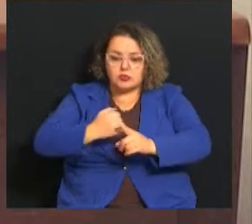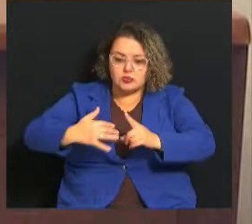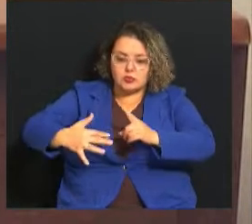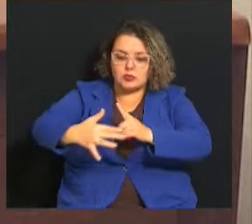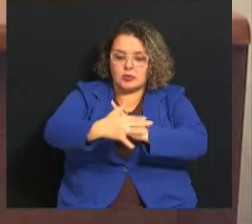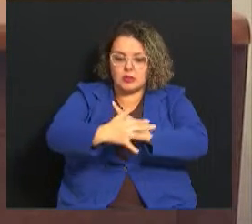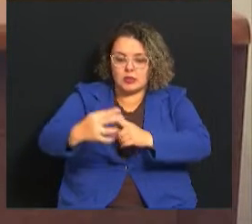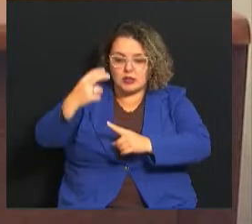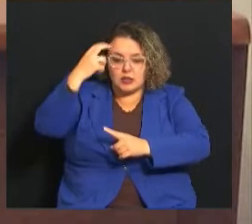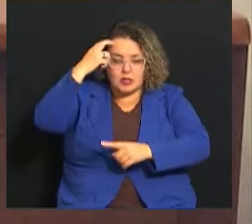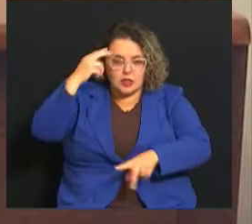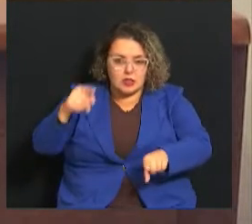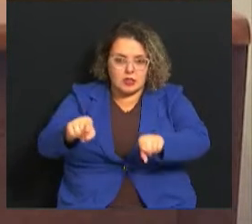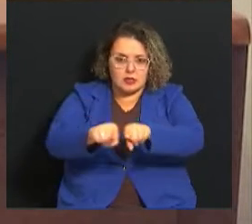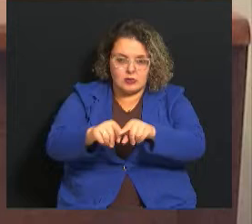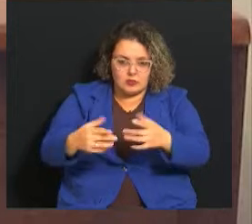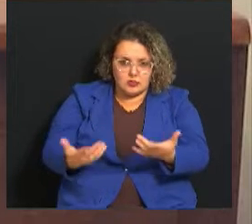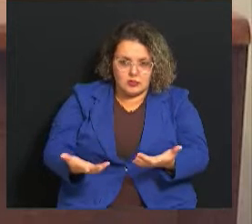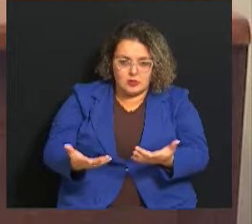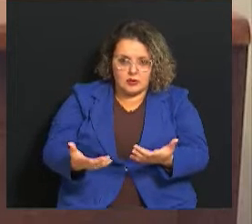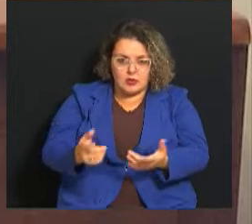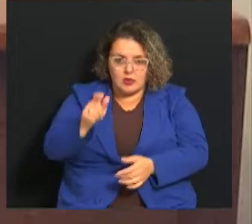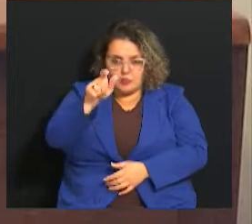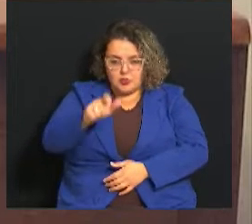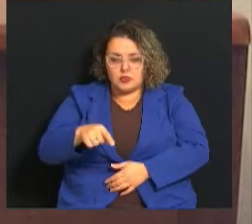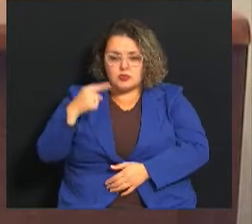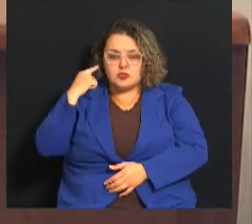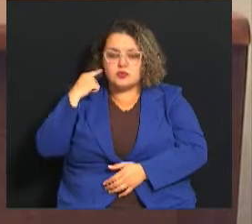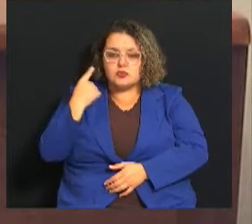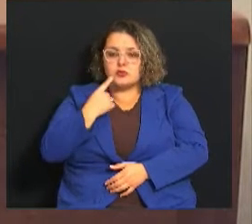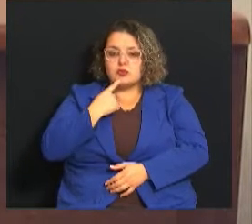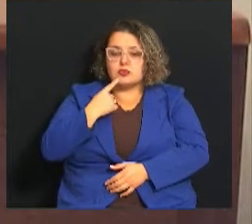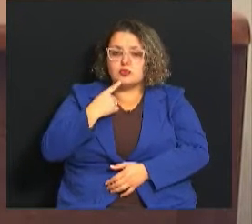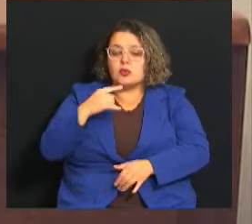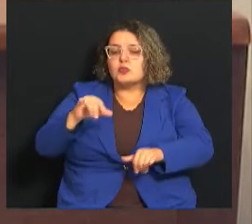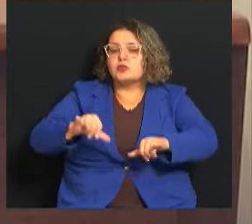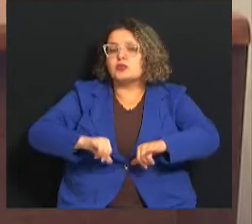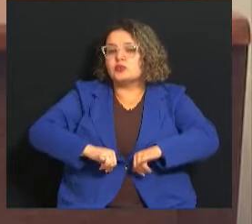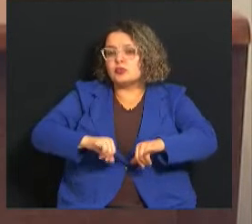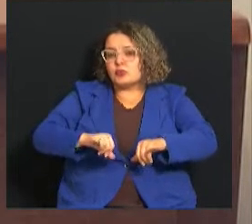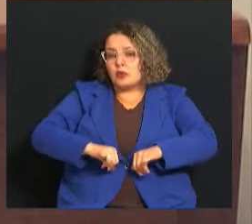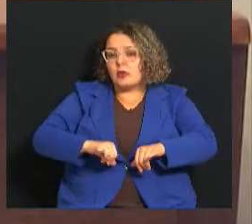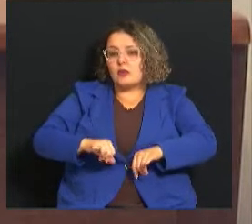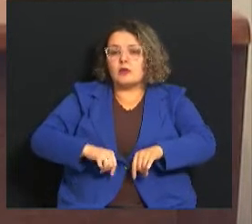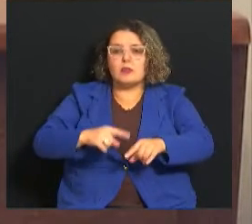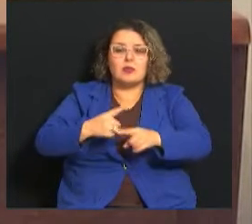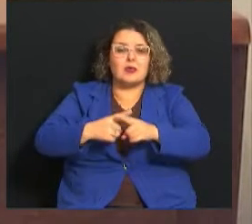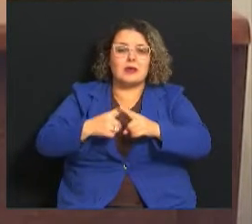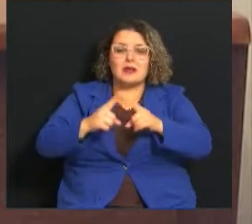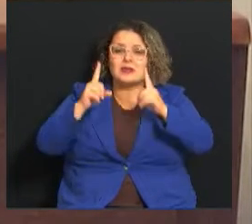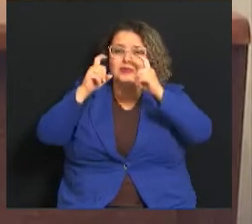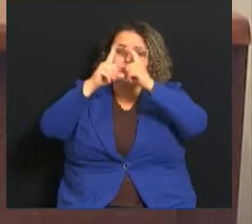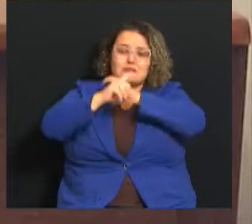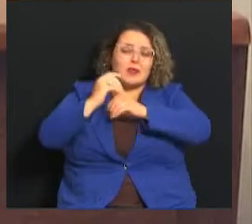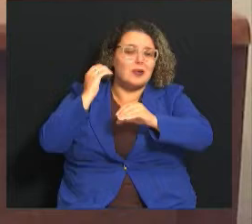intelectual. A pessoa com surdez, ela sofre muito por conta dessa dificuldade na